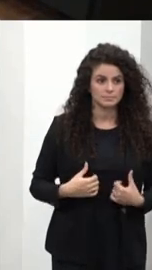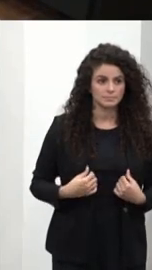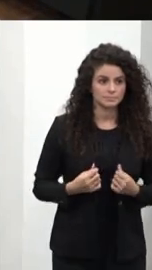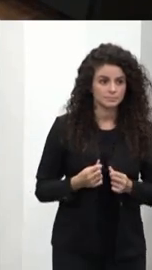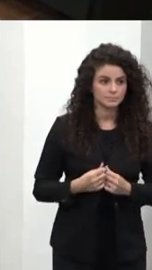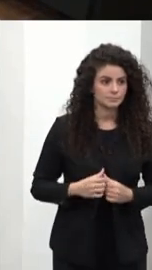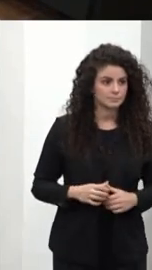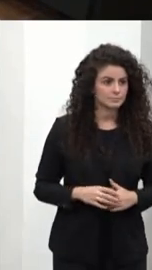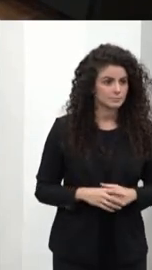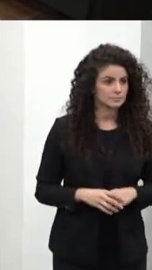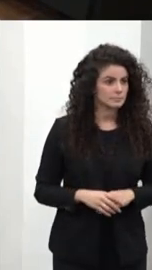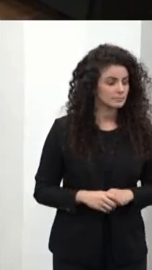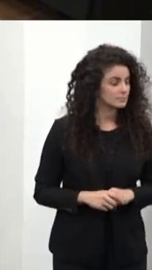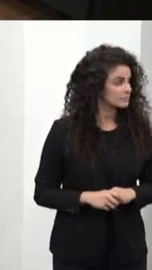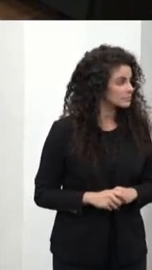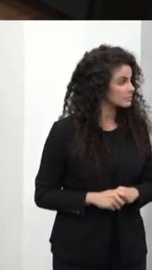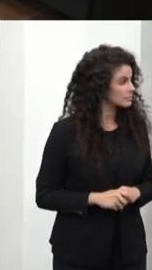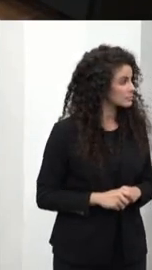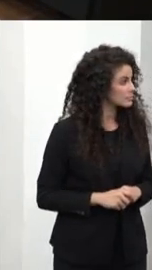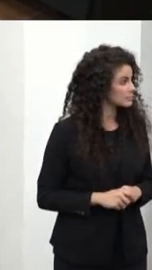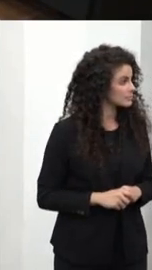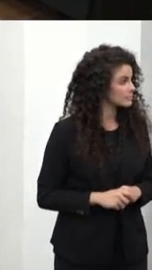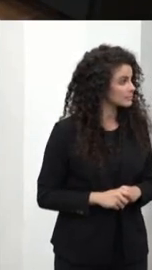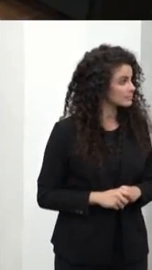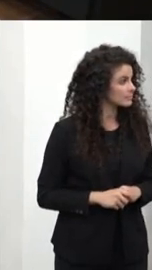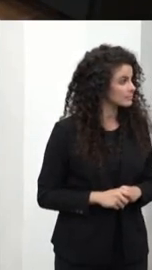tá bom é isso